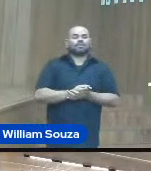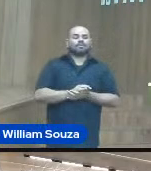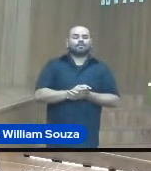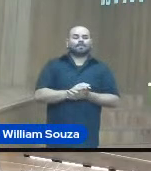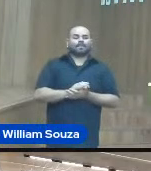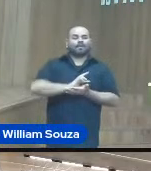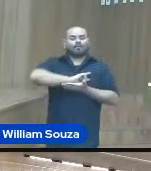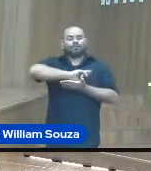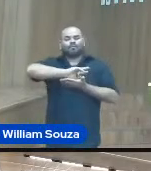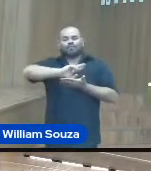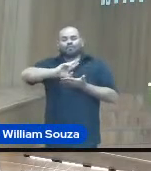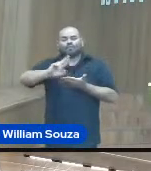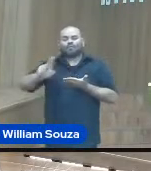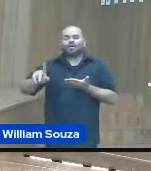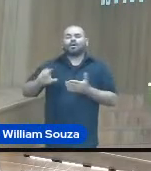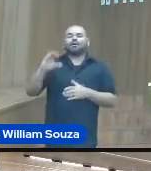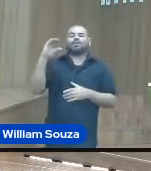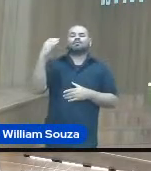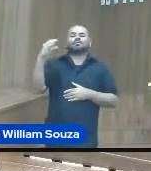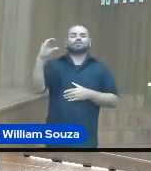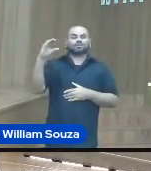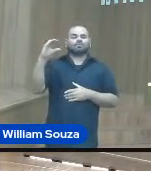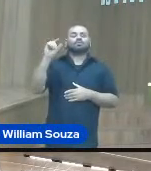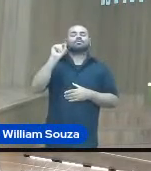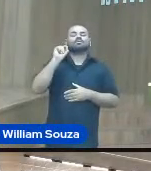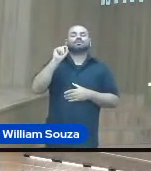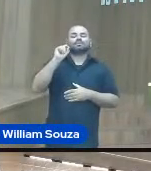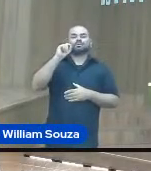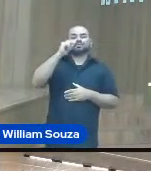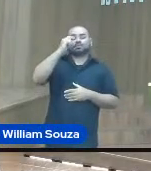alemães, principalmente, né, franceses,